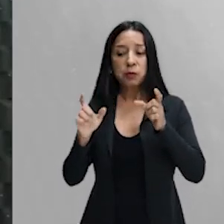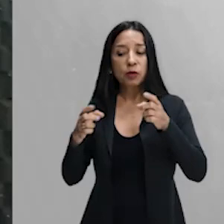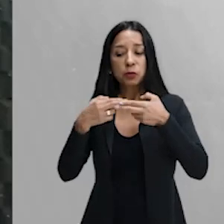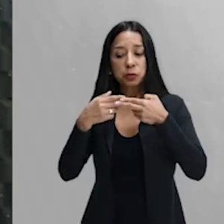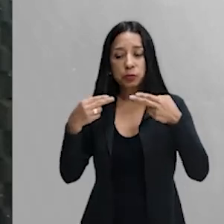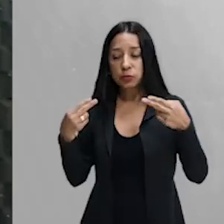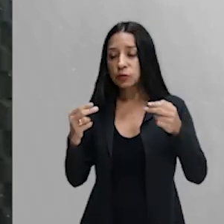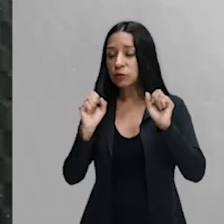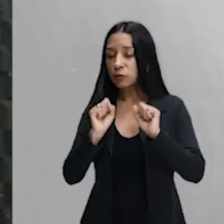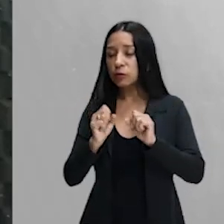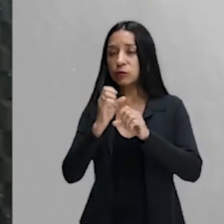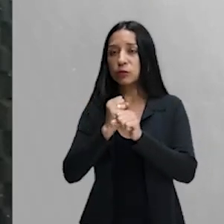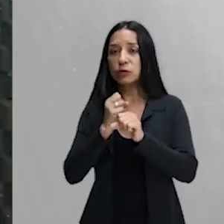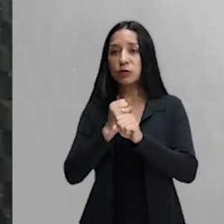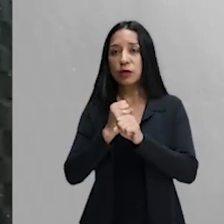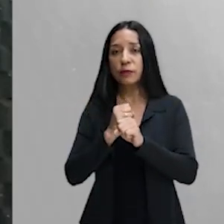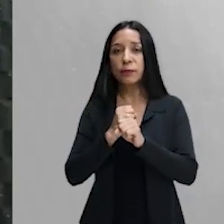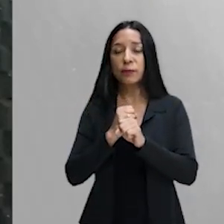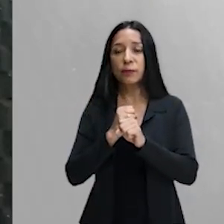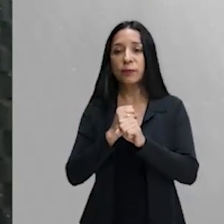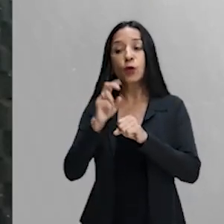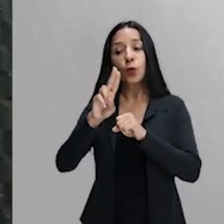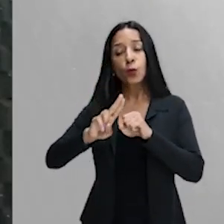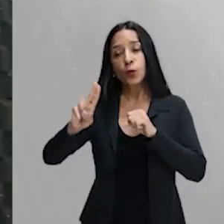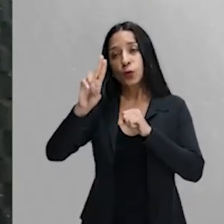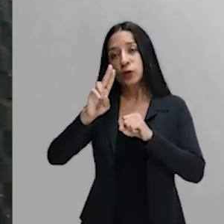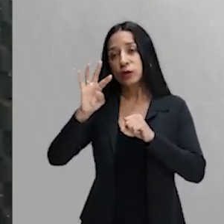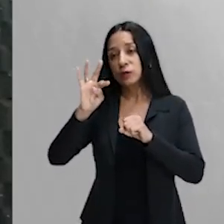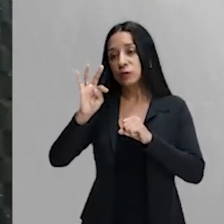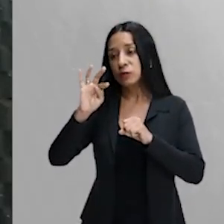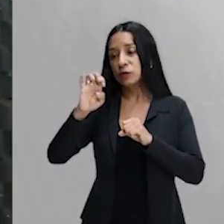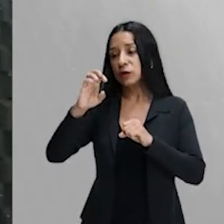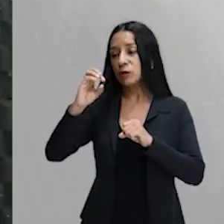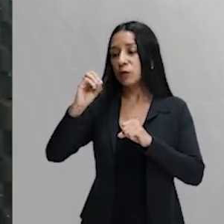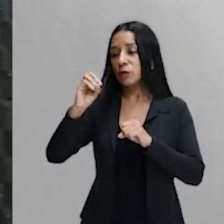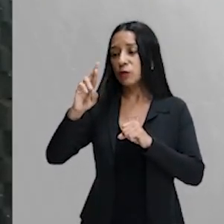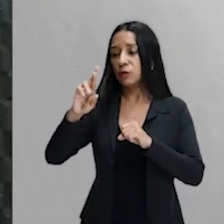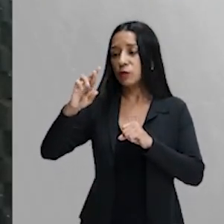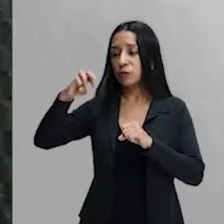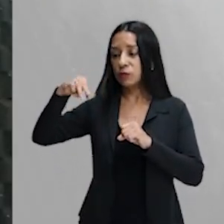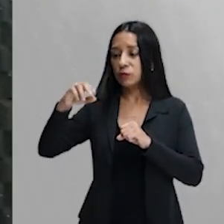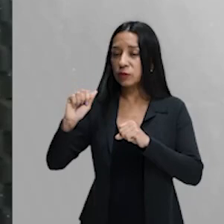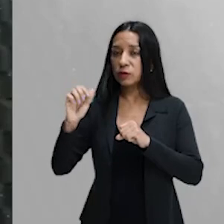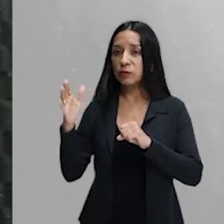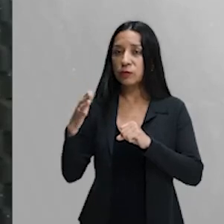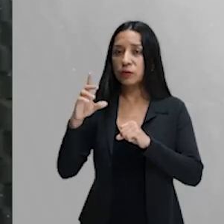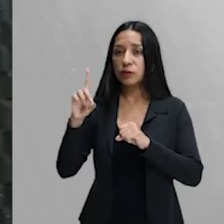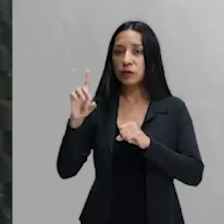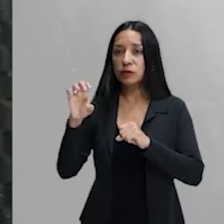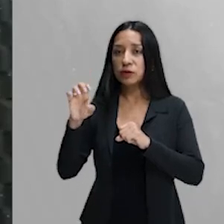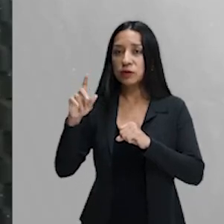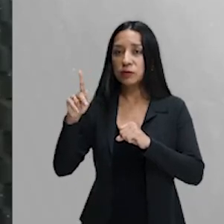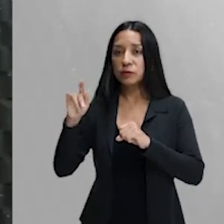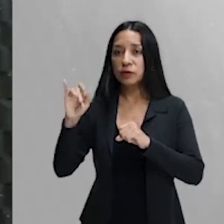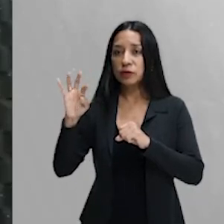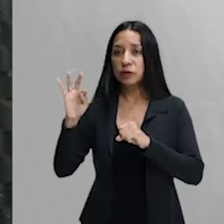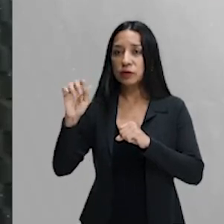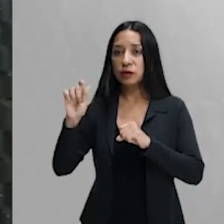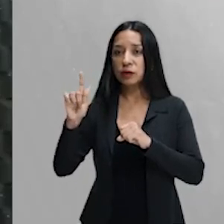coisas, na verdade, pelo teorema de Pitágoras. Veja só, se eu quiser calcular agora o